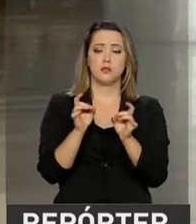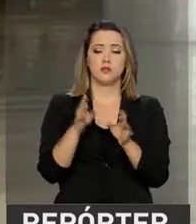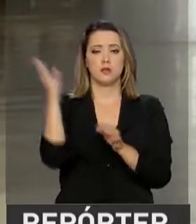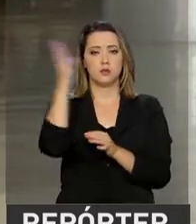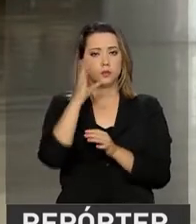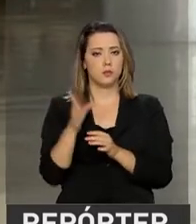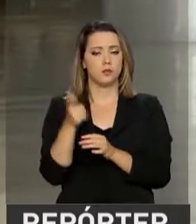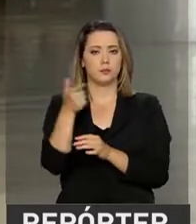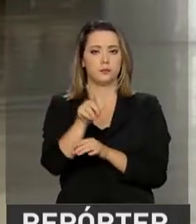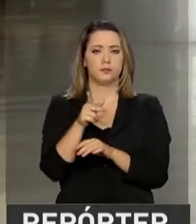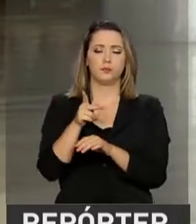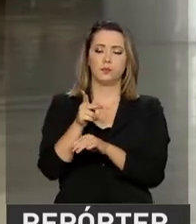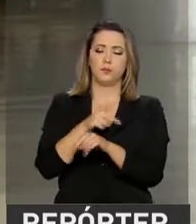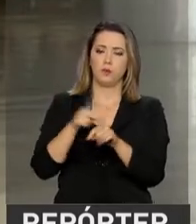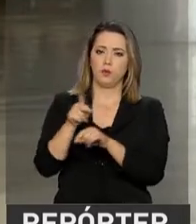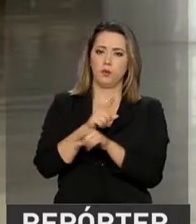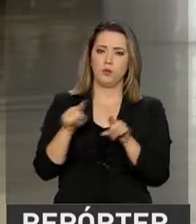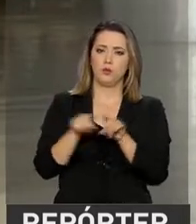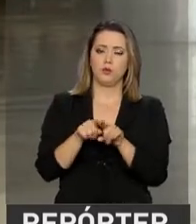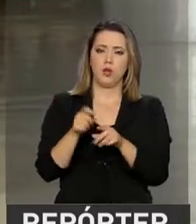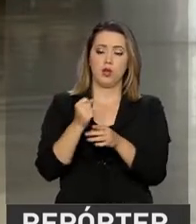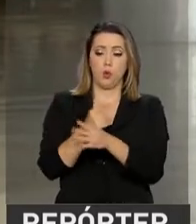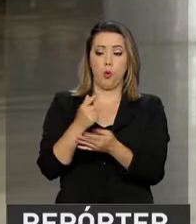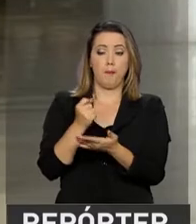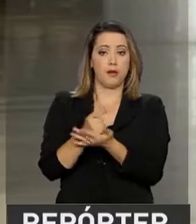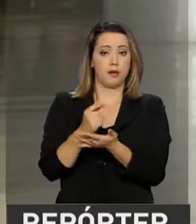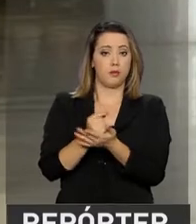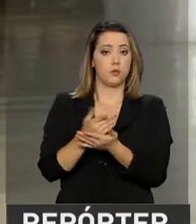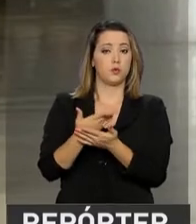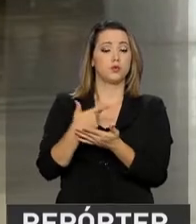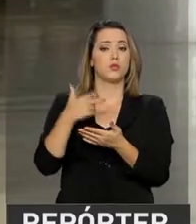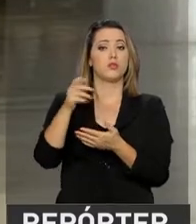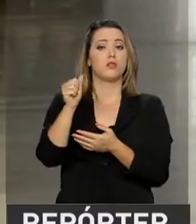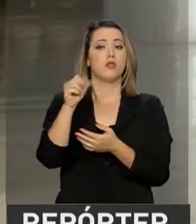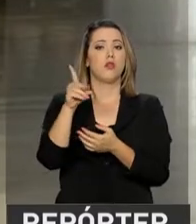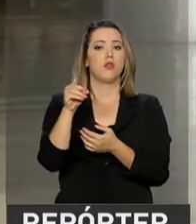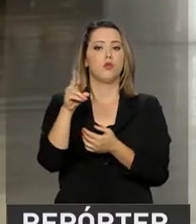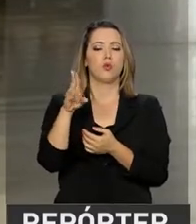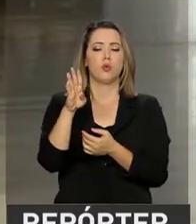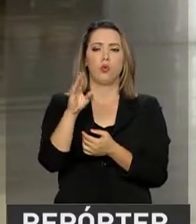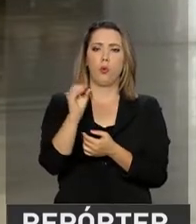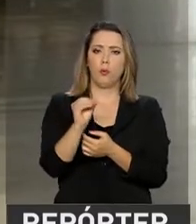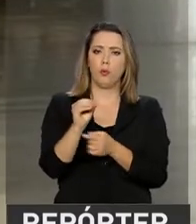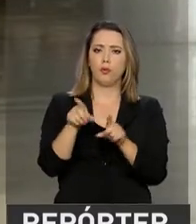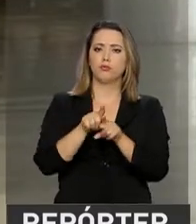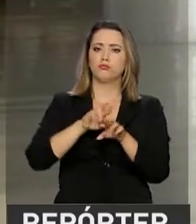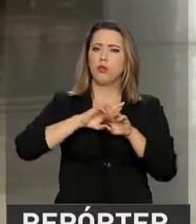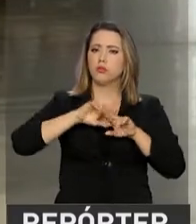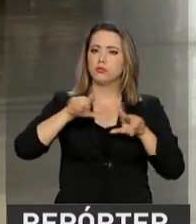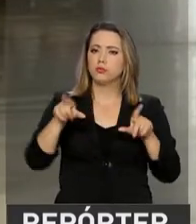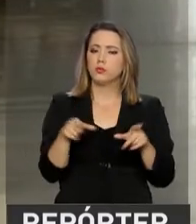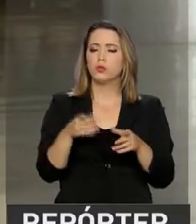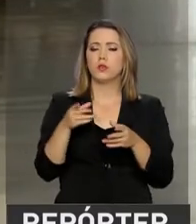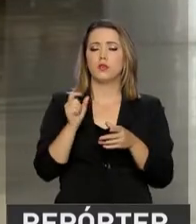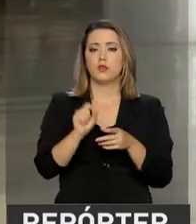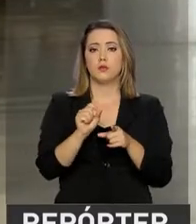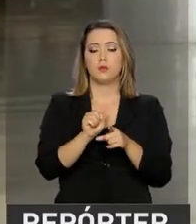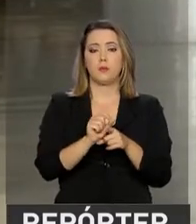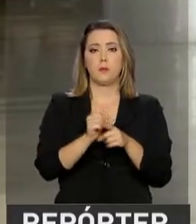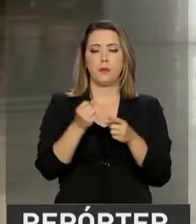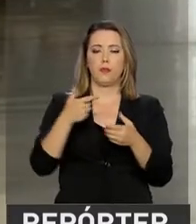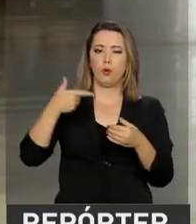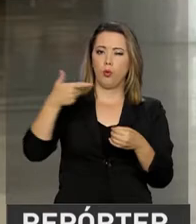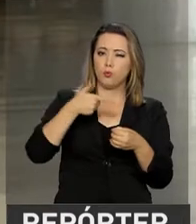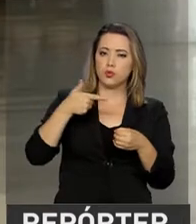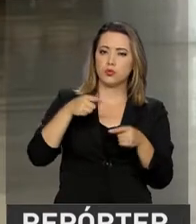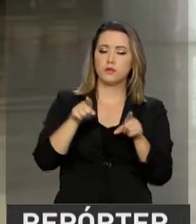exterior com destaque para adubos e fertilizantes lubrificantes e combustíveis lembrando que o brasil é um grande importador